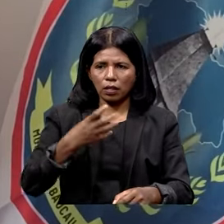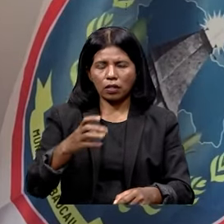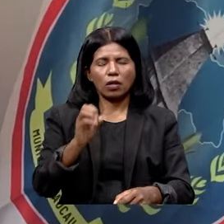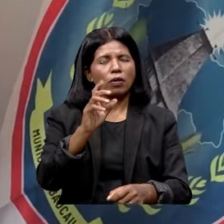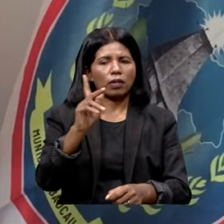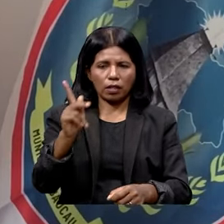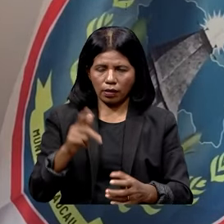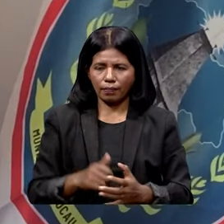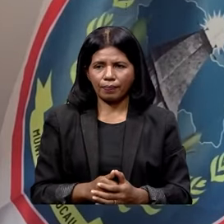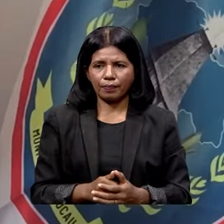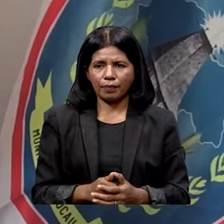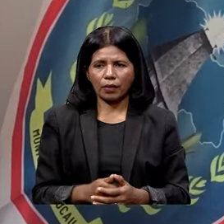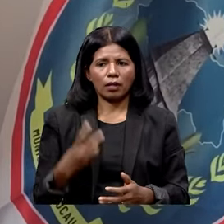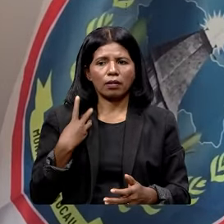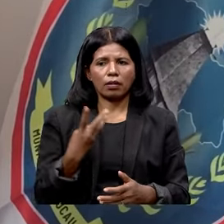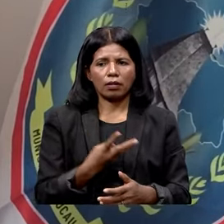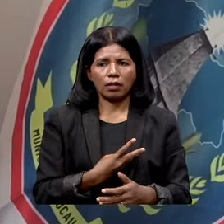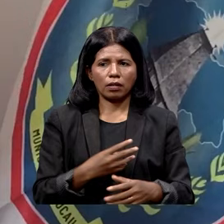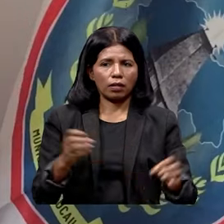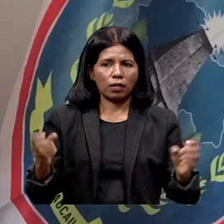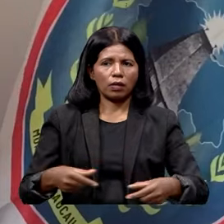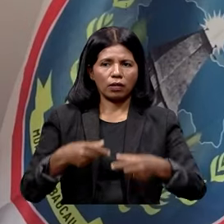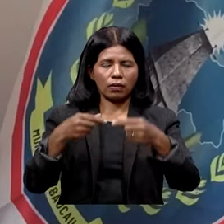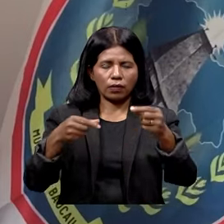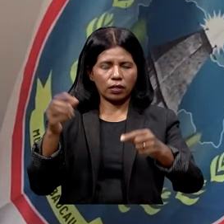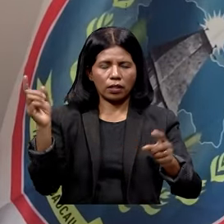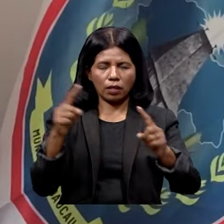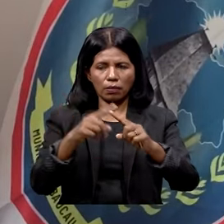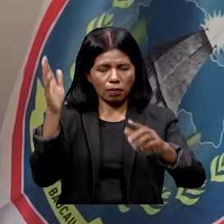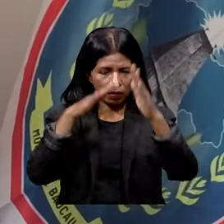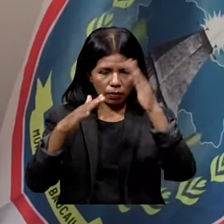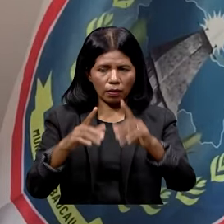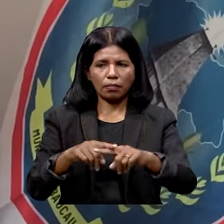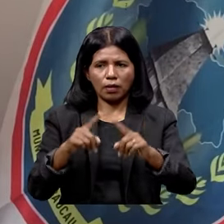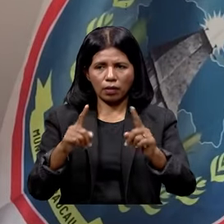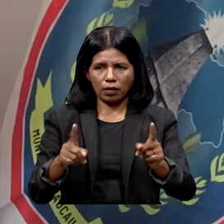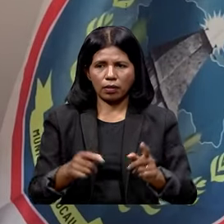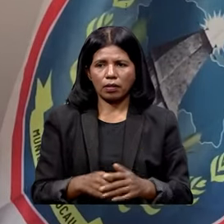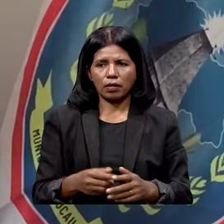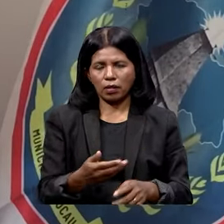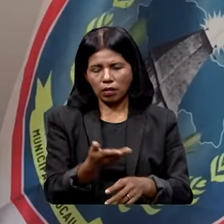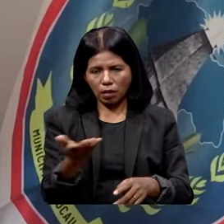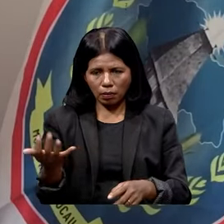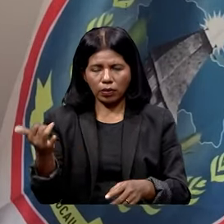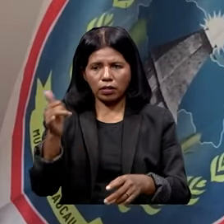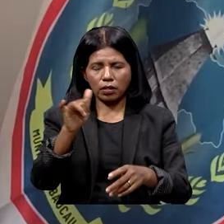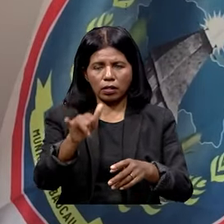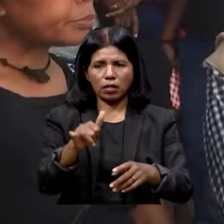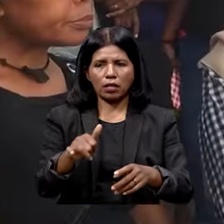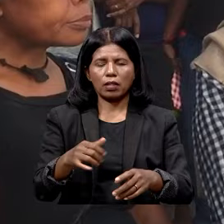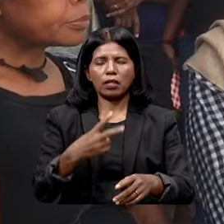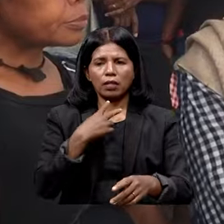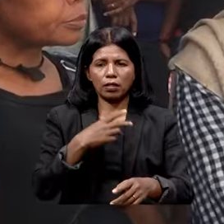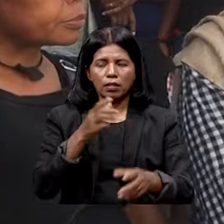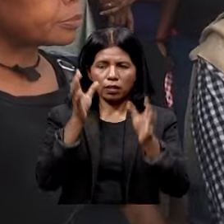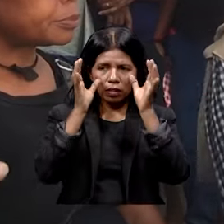normal. A mim, lá foi o Paquistão, mas bem, ita boat ser ninia halerik